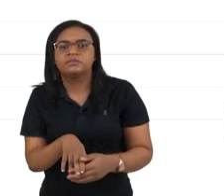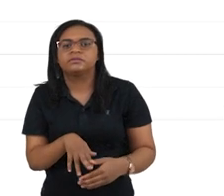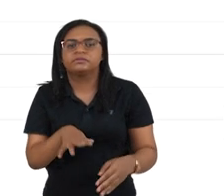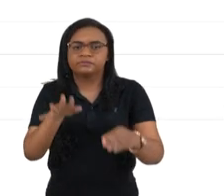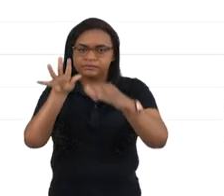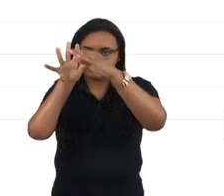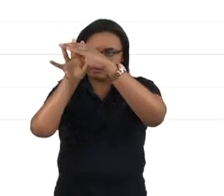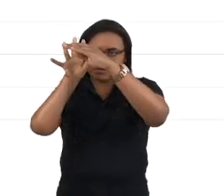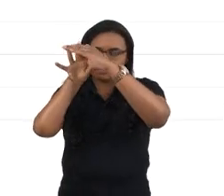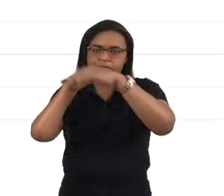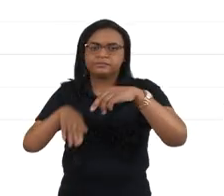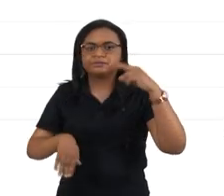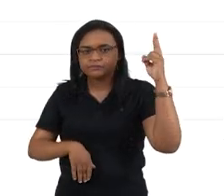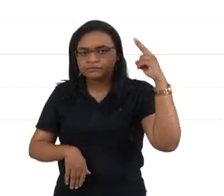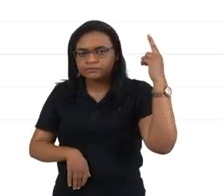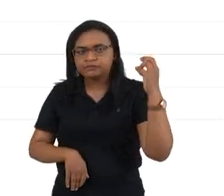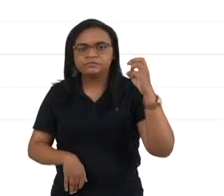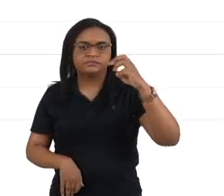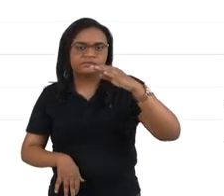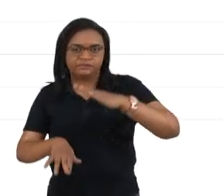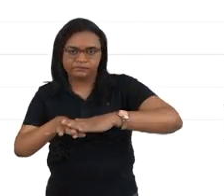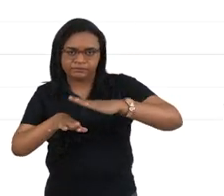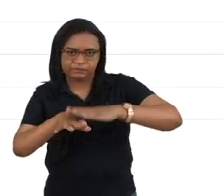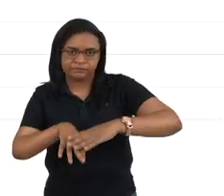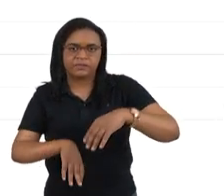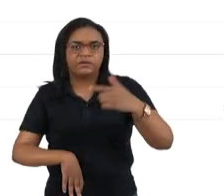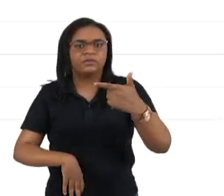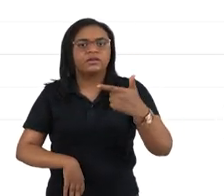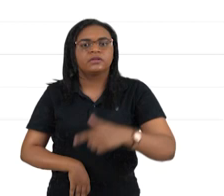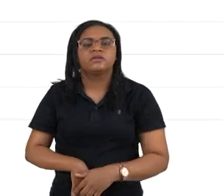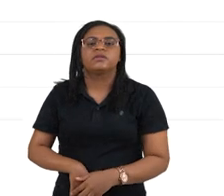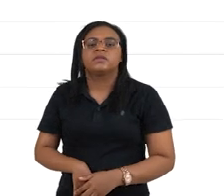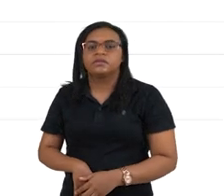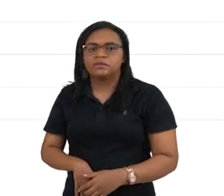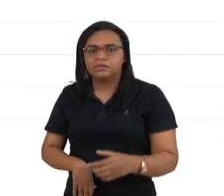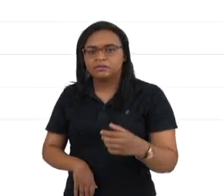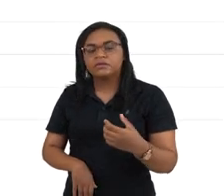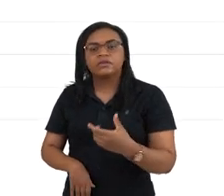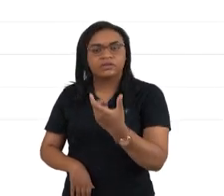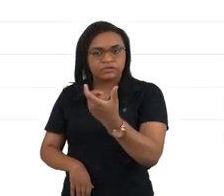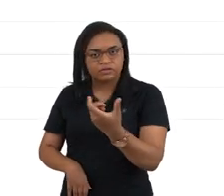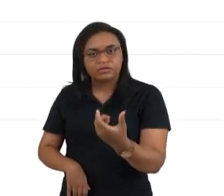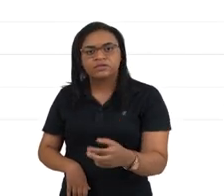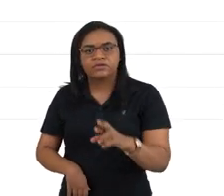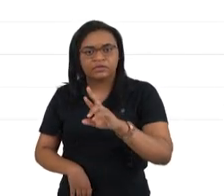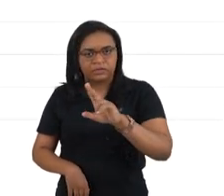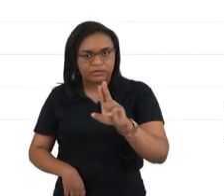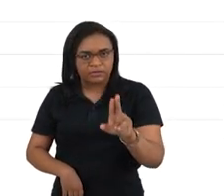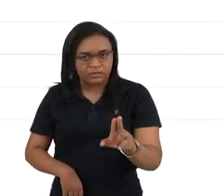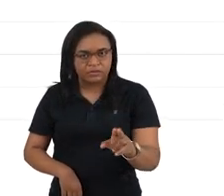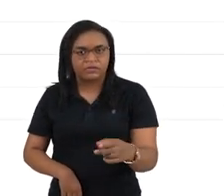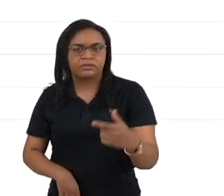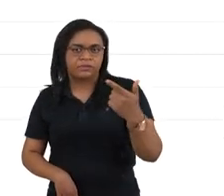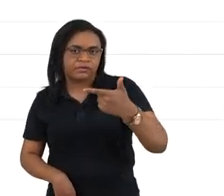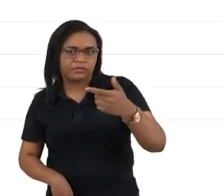introdução da história da matemática em duas fontes distintas que relatavam a regra de três por dois olhares